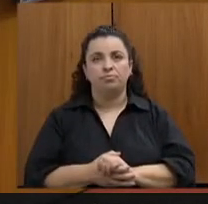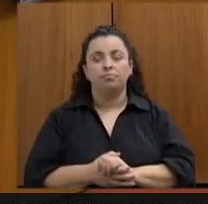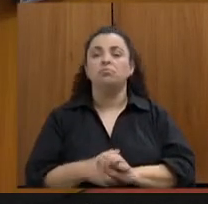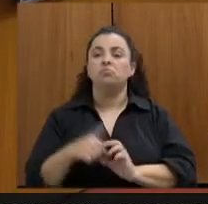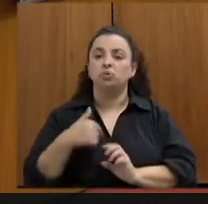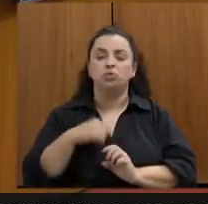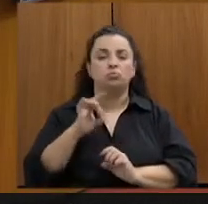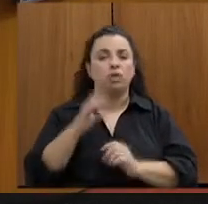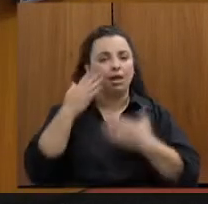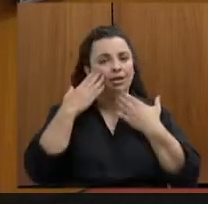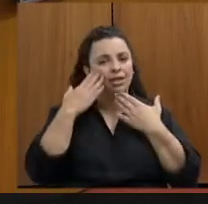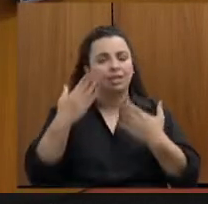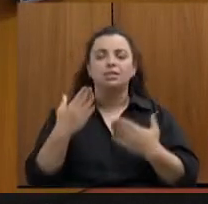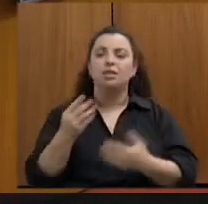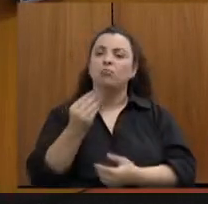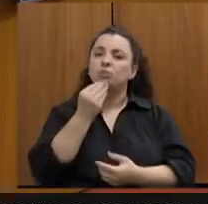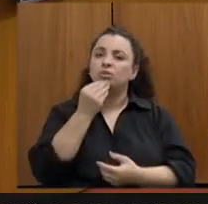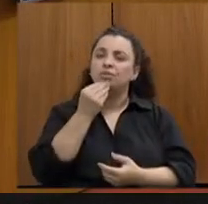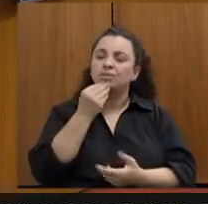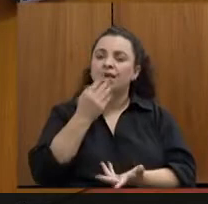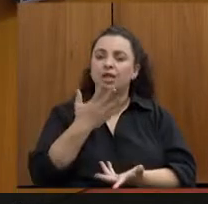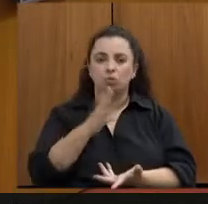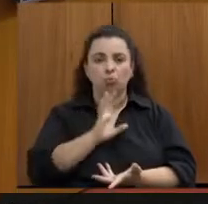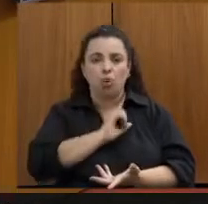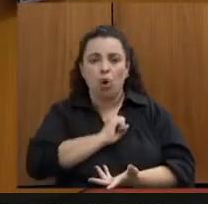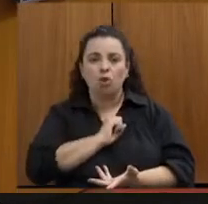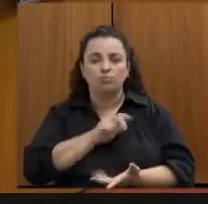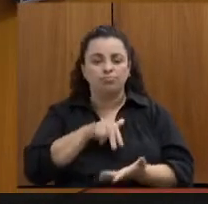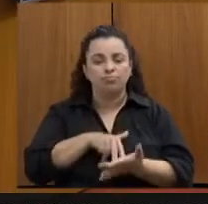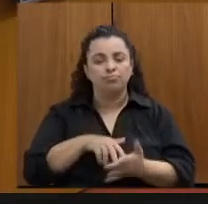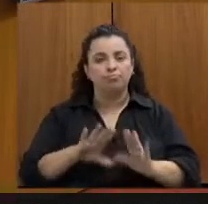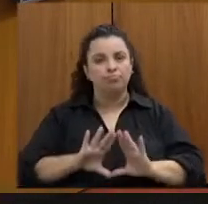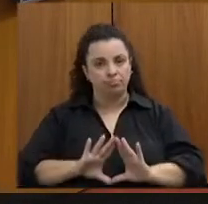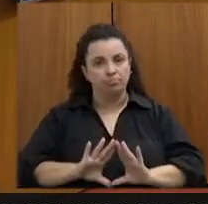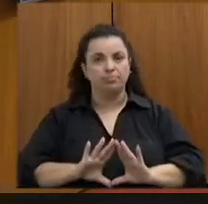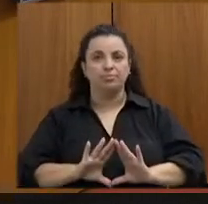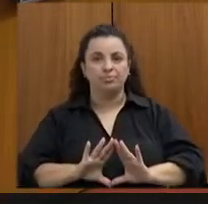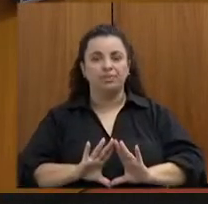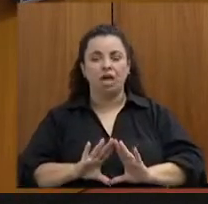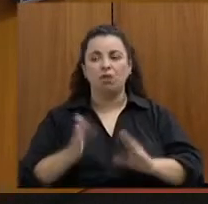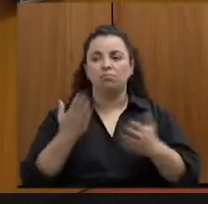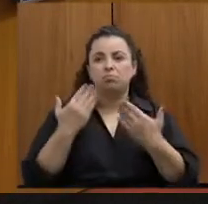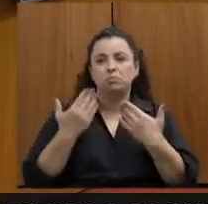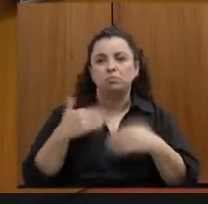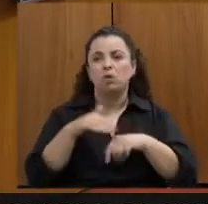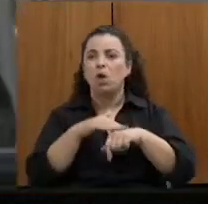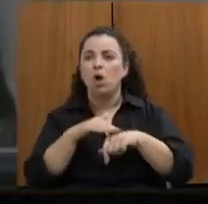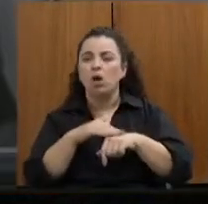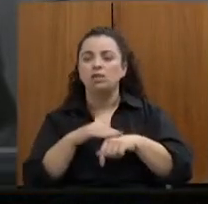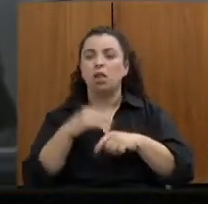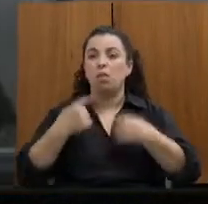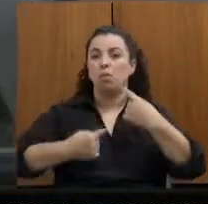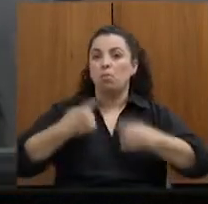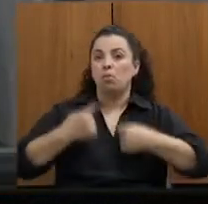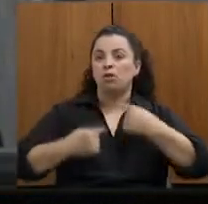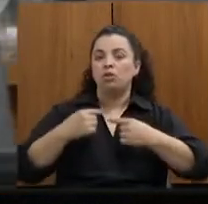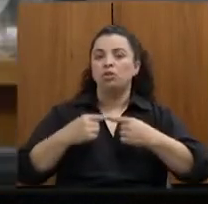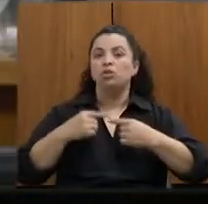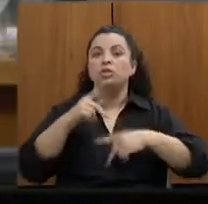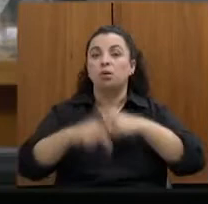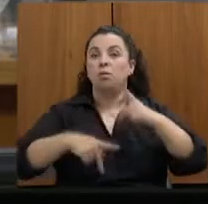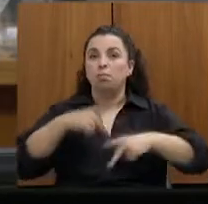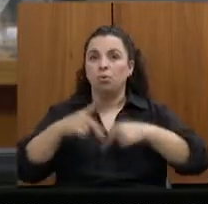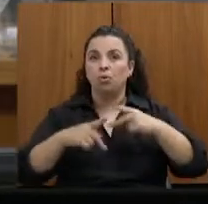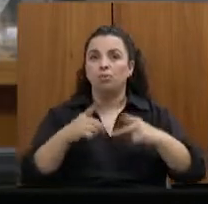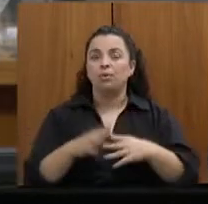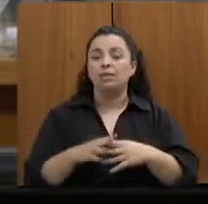Gostaria de agradecer a oportunidade. Gosto muito de estar nessa casa conversando sobre políticas públicas e onde se abre o debate